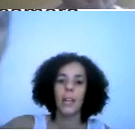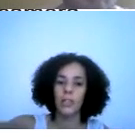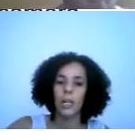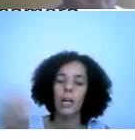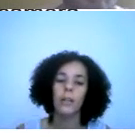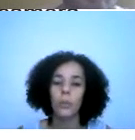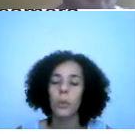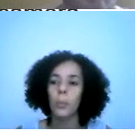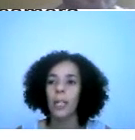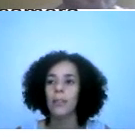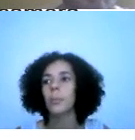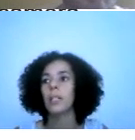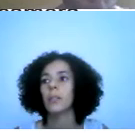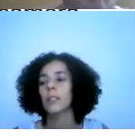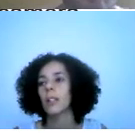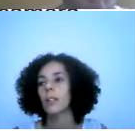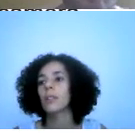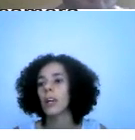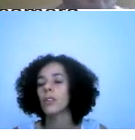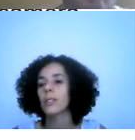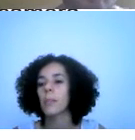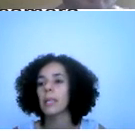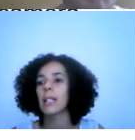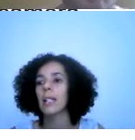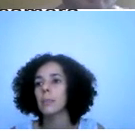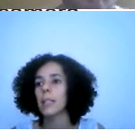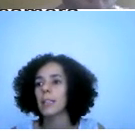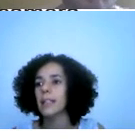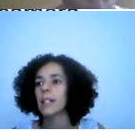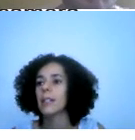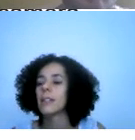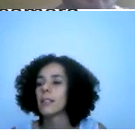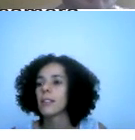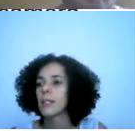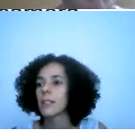espécies, elas chegaram ao açude do Prata do Meio. Então, a gente sabe que tem também,